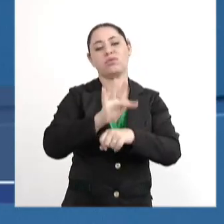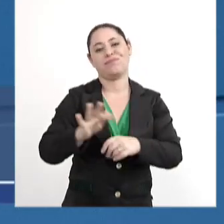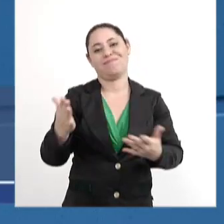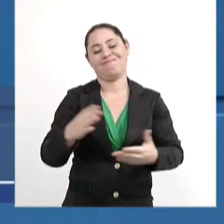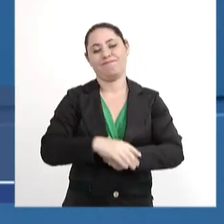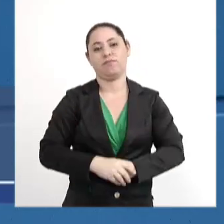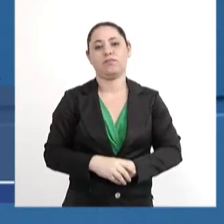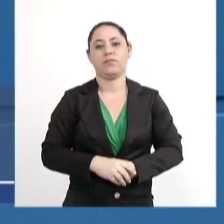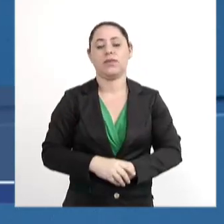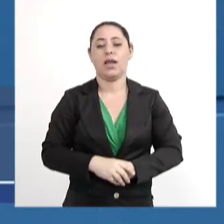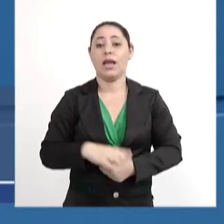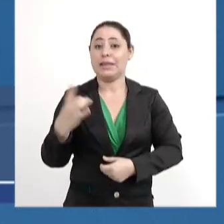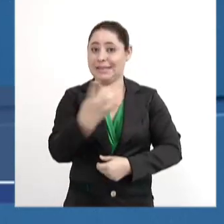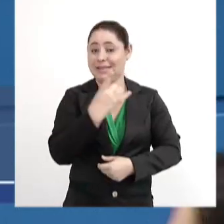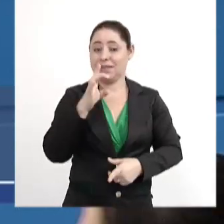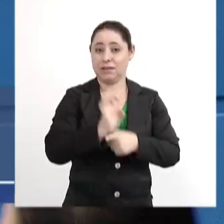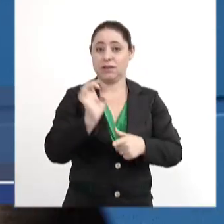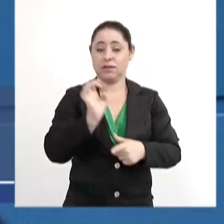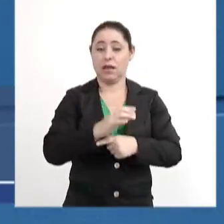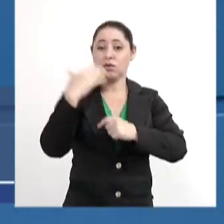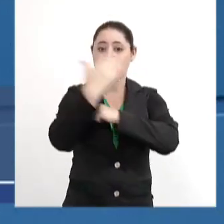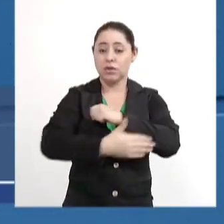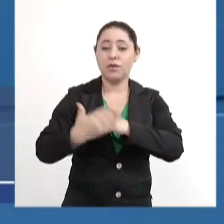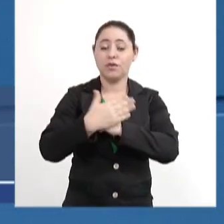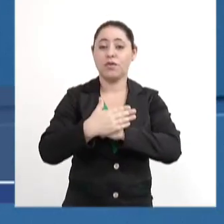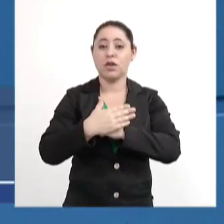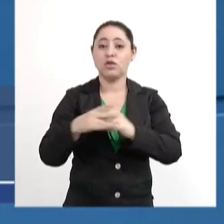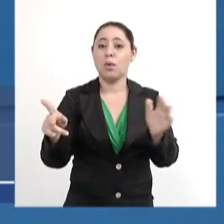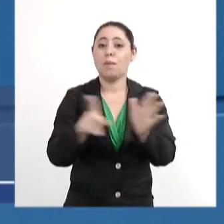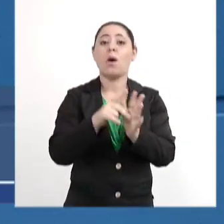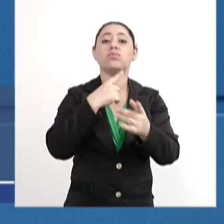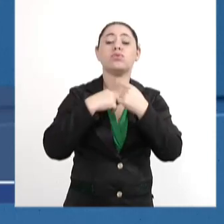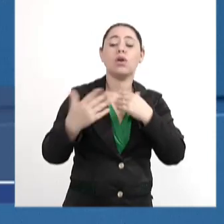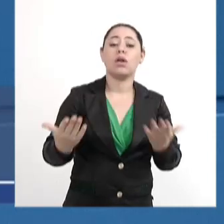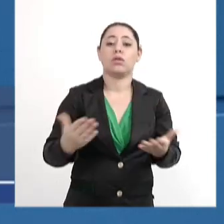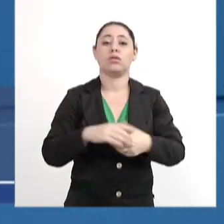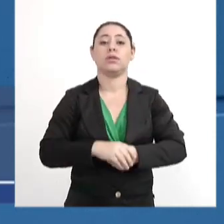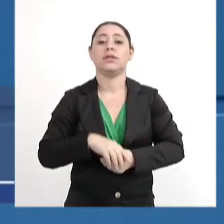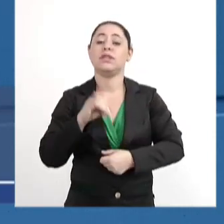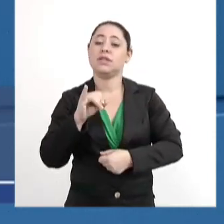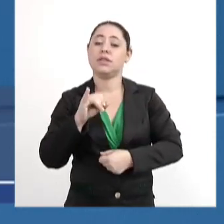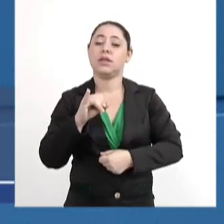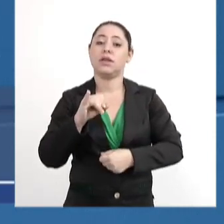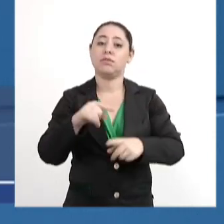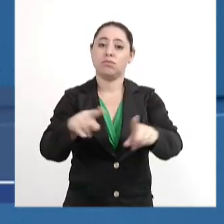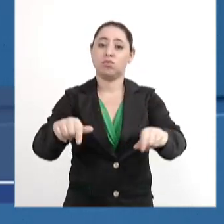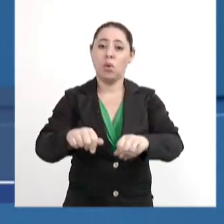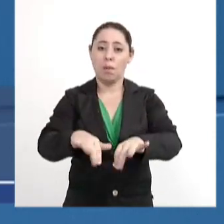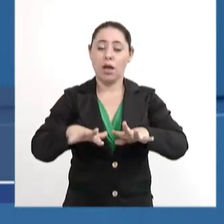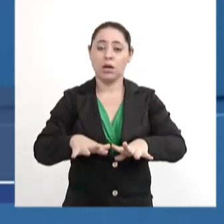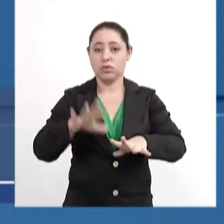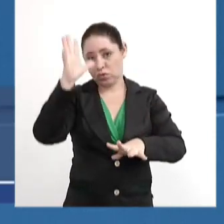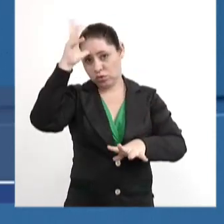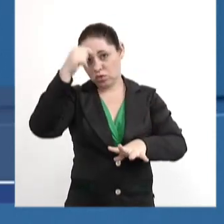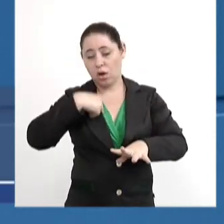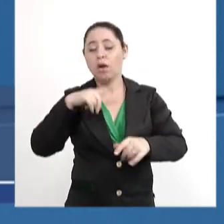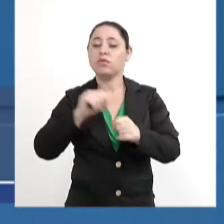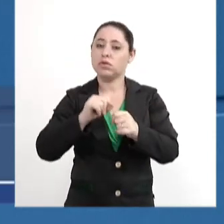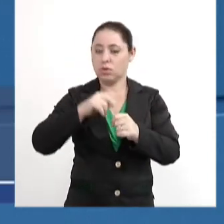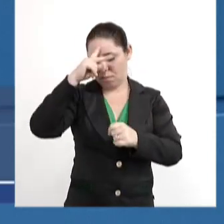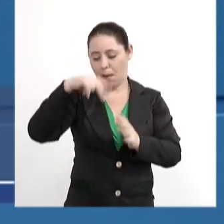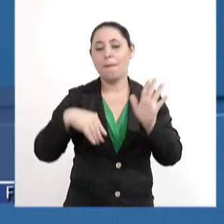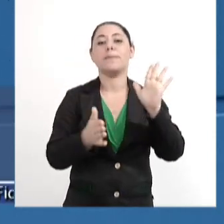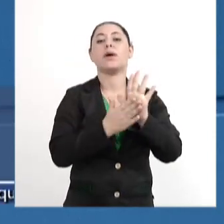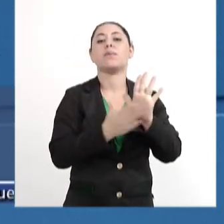Cada Estado defende os seus interesses, a sua questão. Se for isso que o plenário decidir, eu fiz a minha parte. E, para